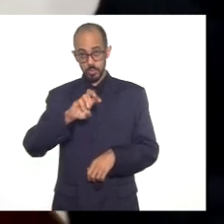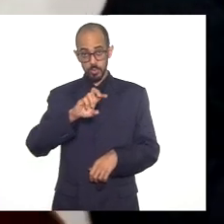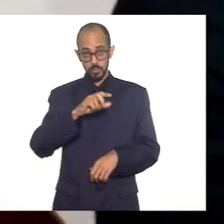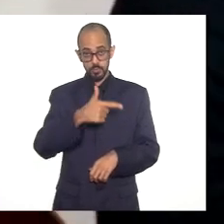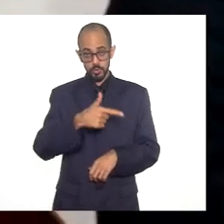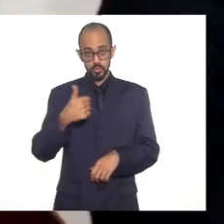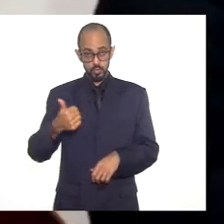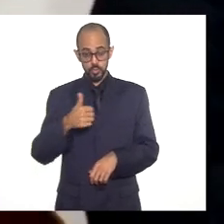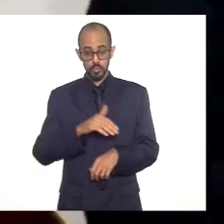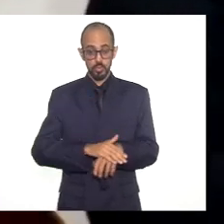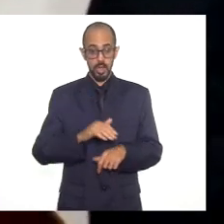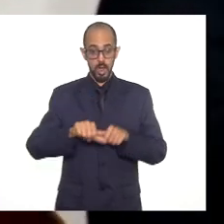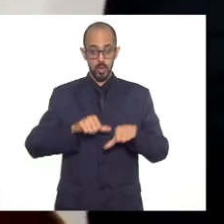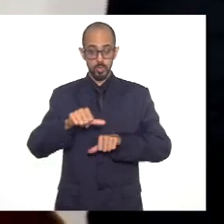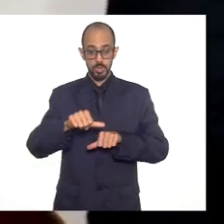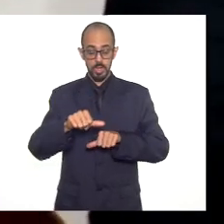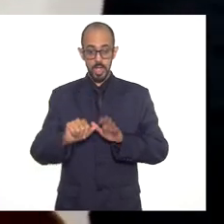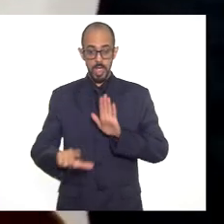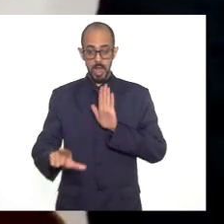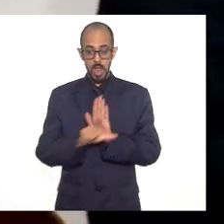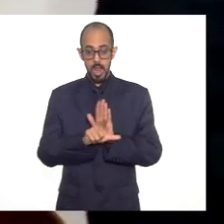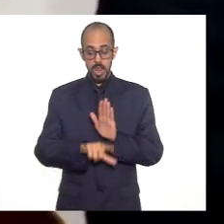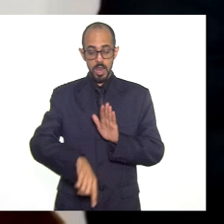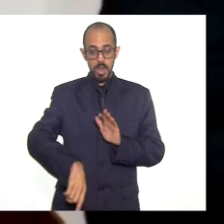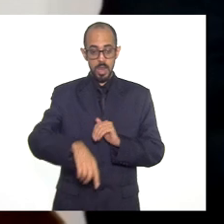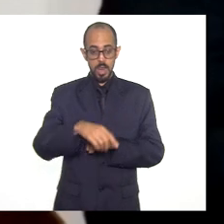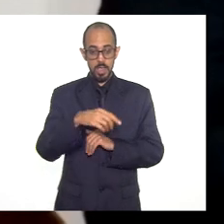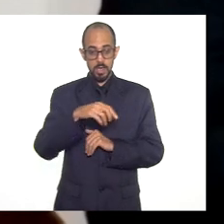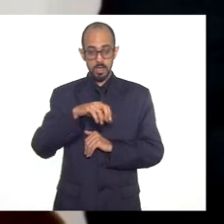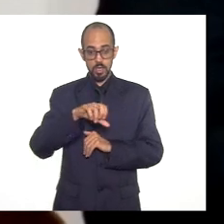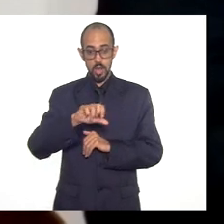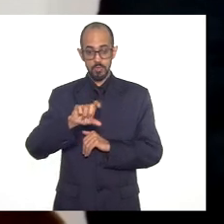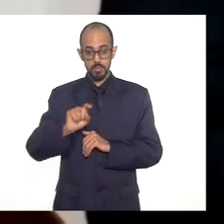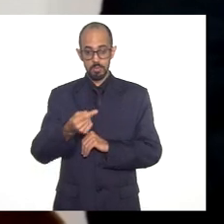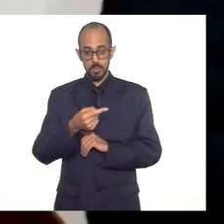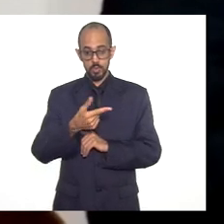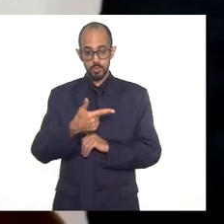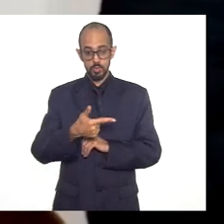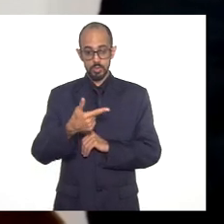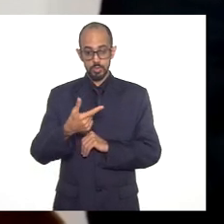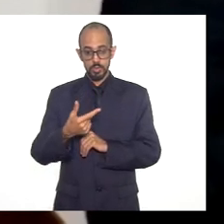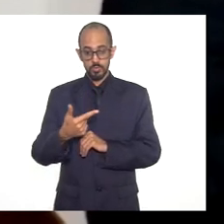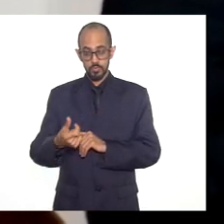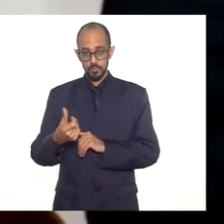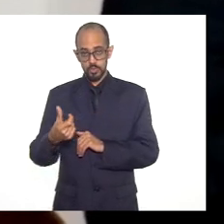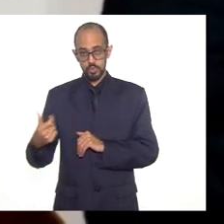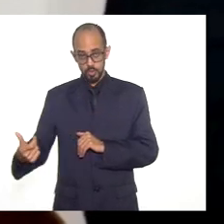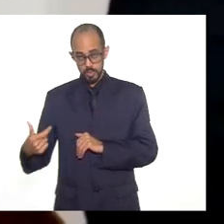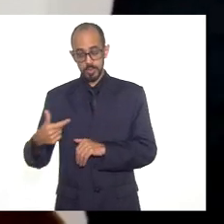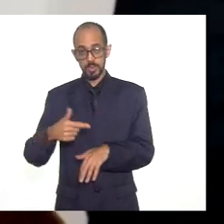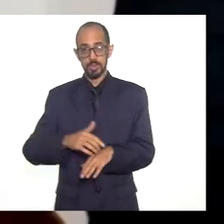a lei 9.191, de 2 de março de 21, que institui o programa Supera Rio